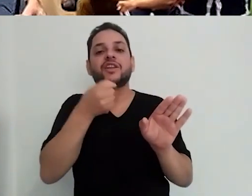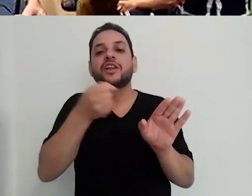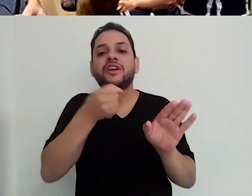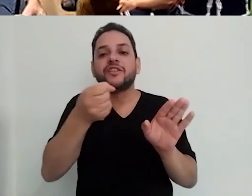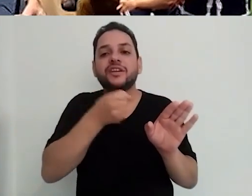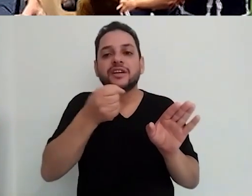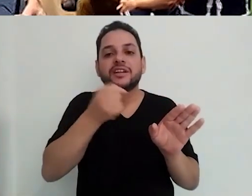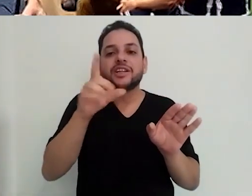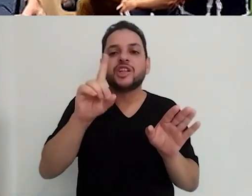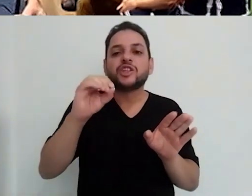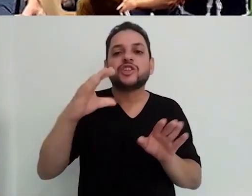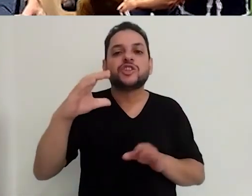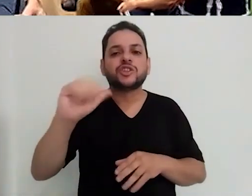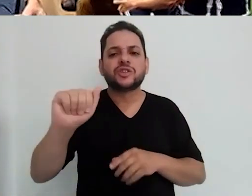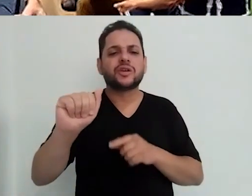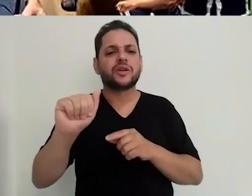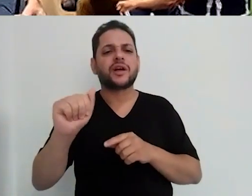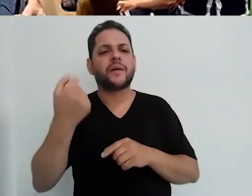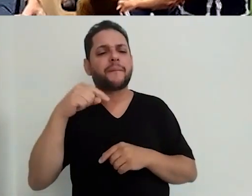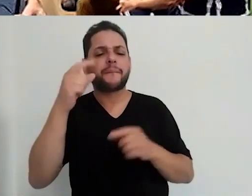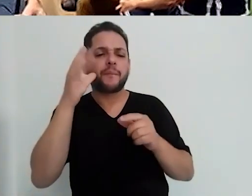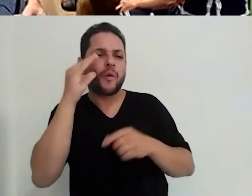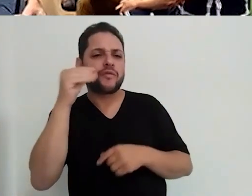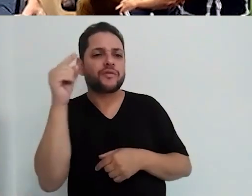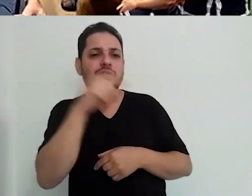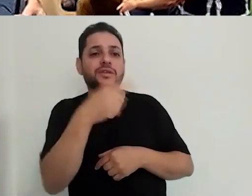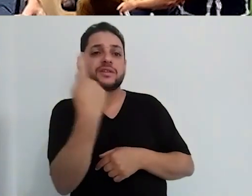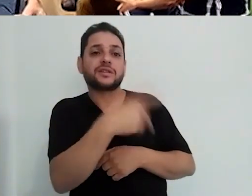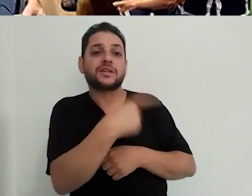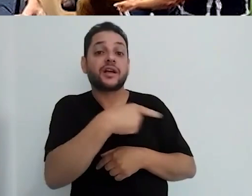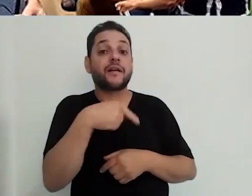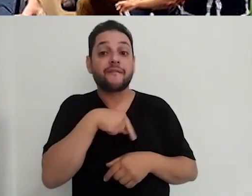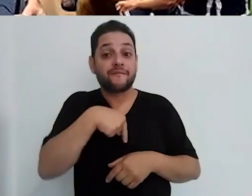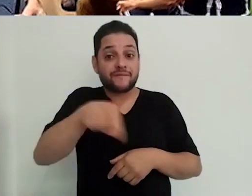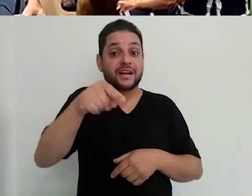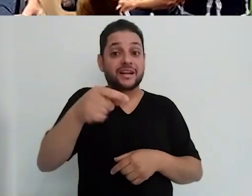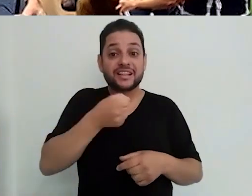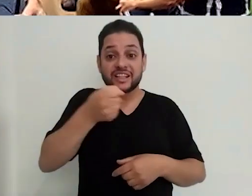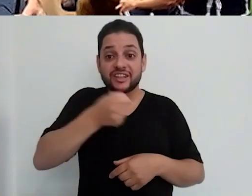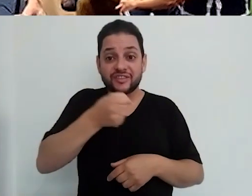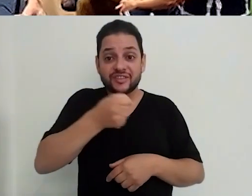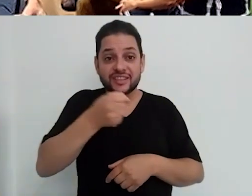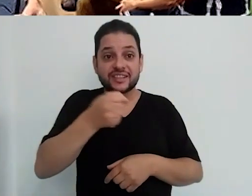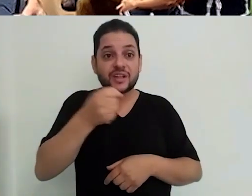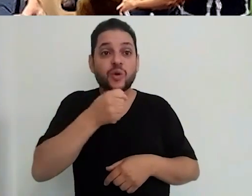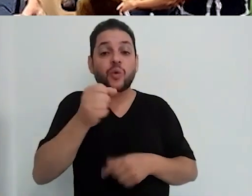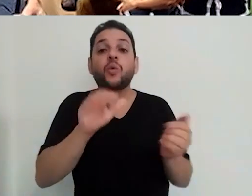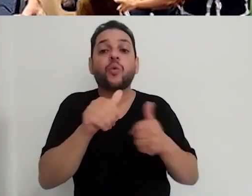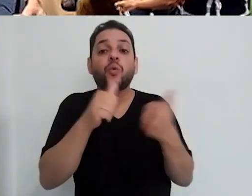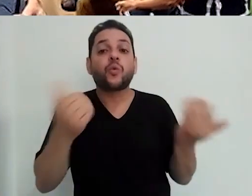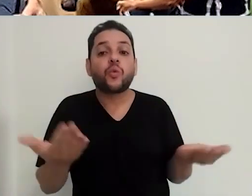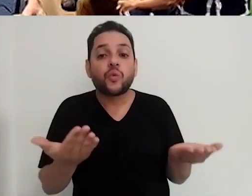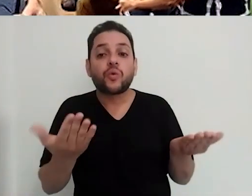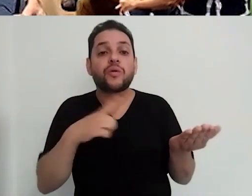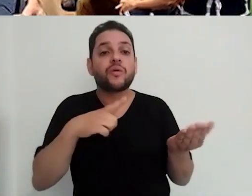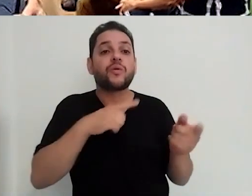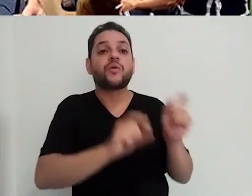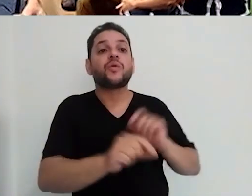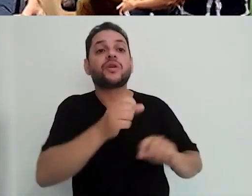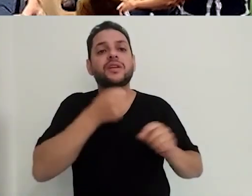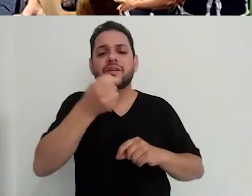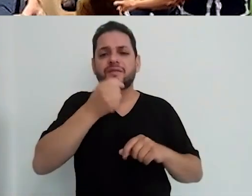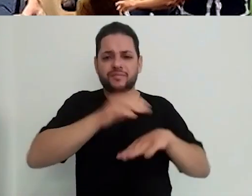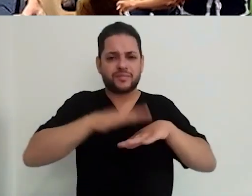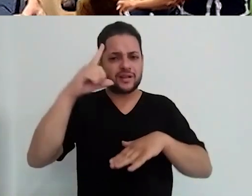tentar entender como é que foi para você fazer essa entrevista, e para além disso, qual foi, se foi essa ou não, qual foi a entrevista mais difícil